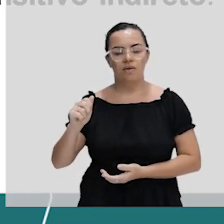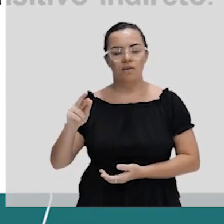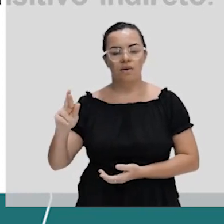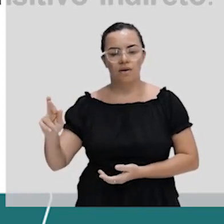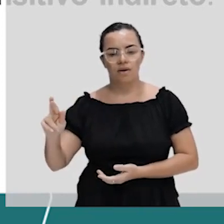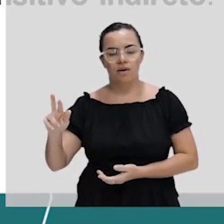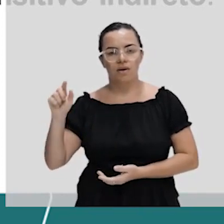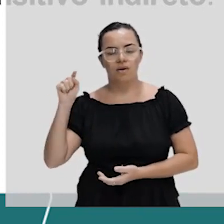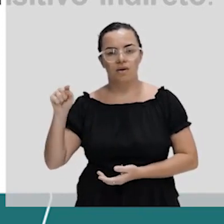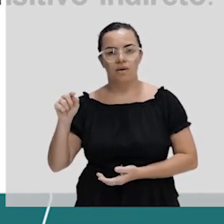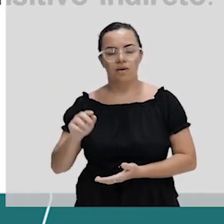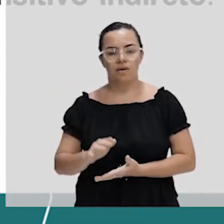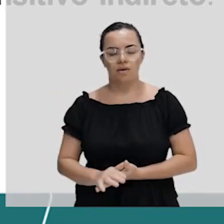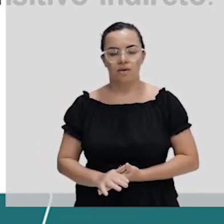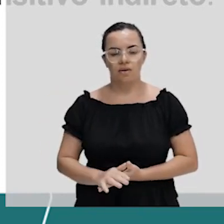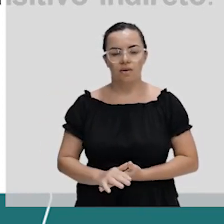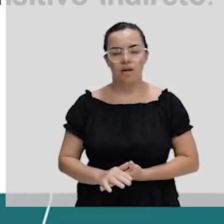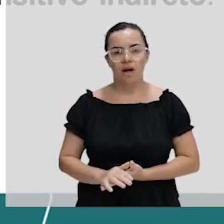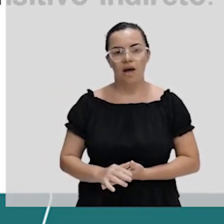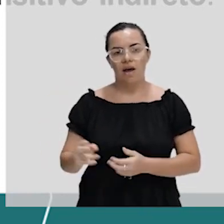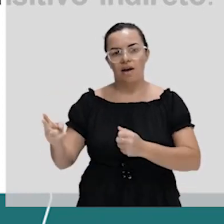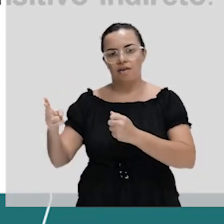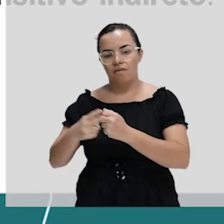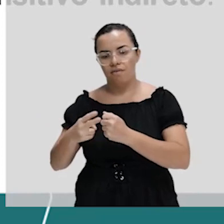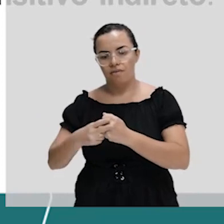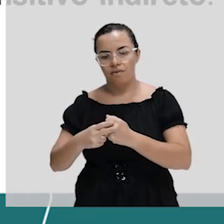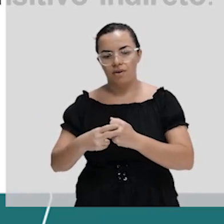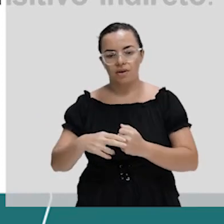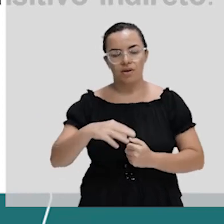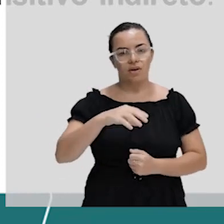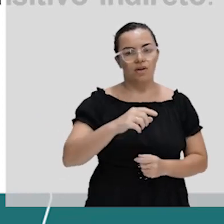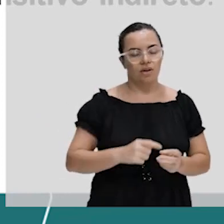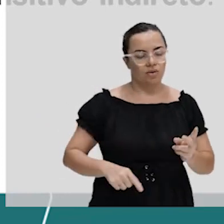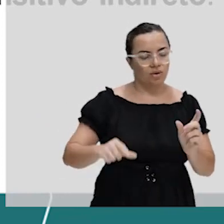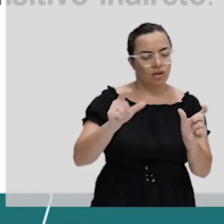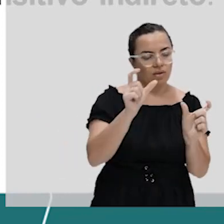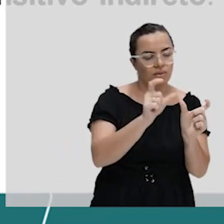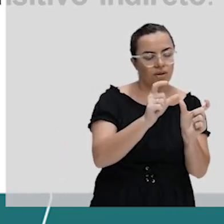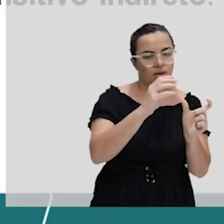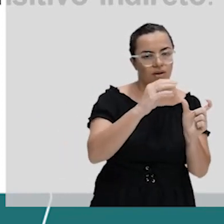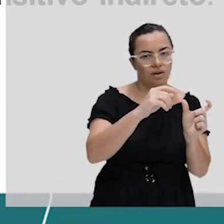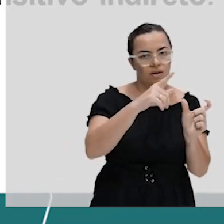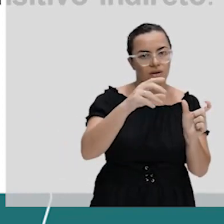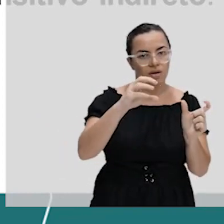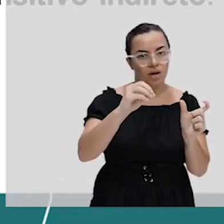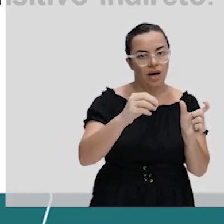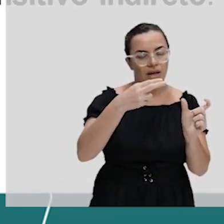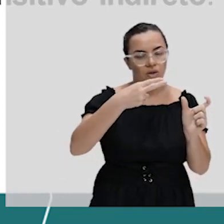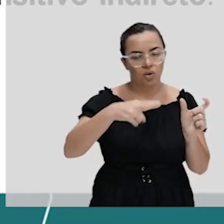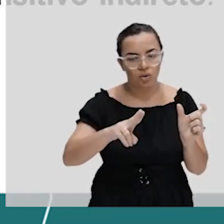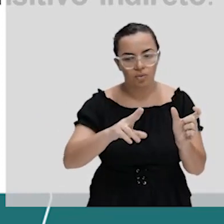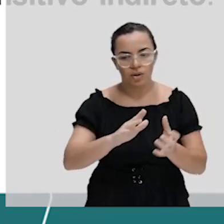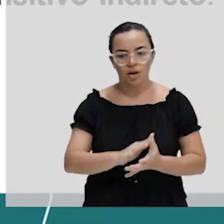Aspiração é nome. Então, quem aspira no sentido de cheirar,